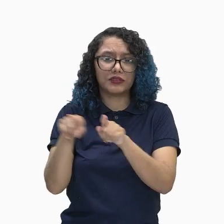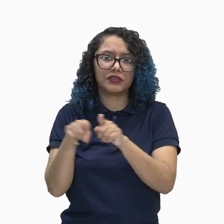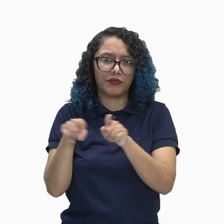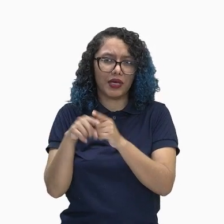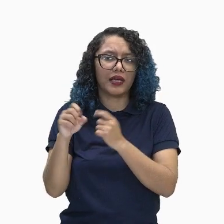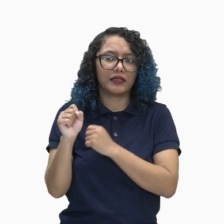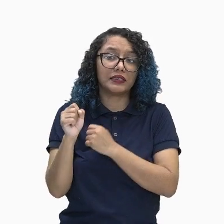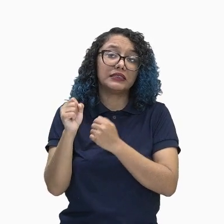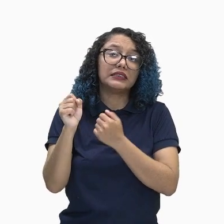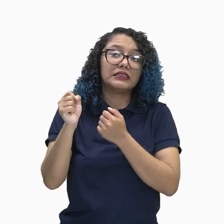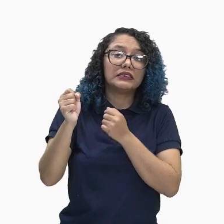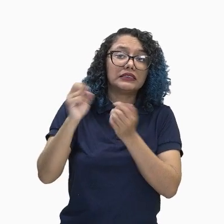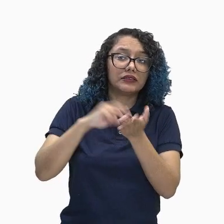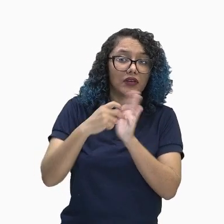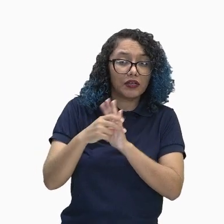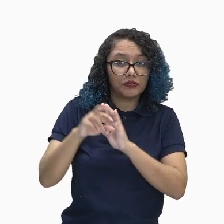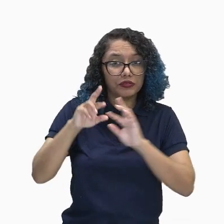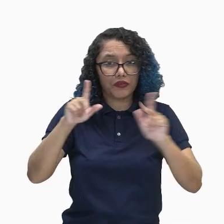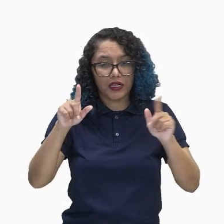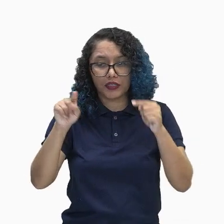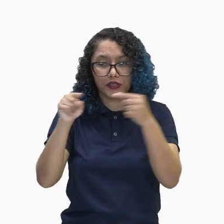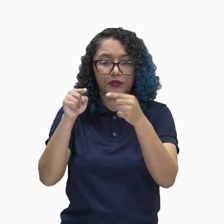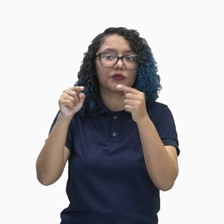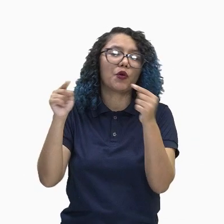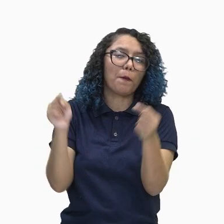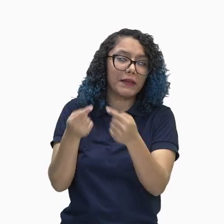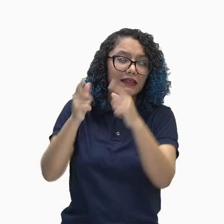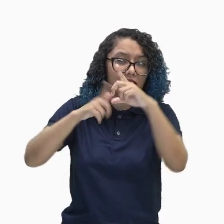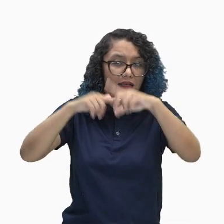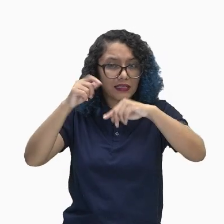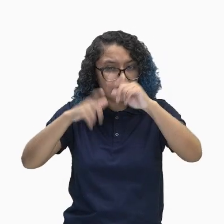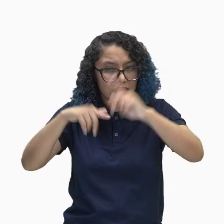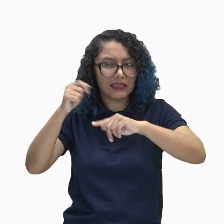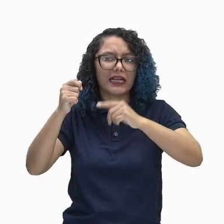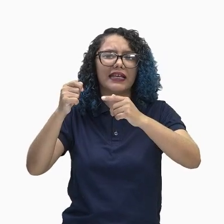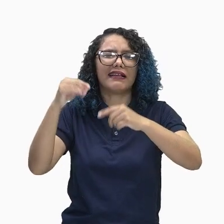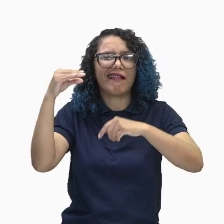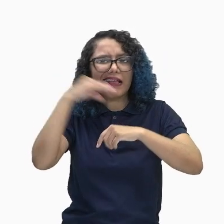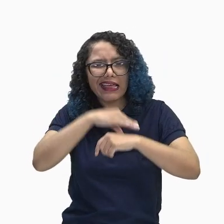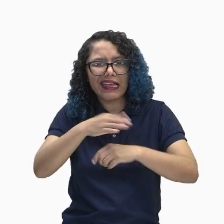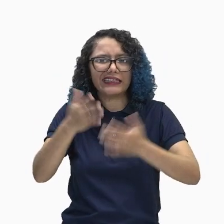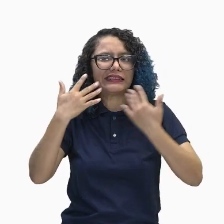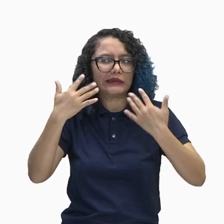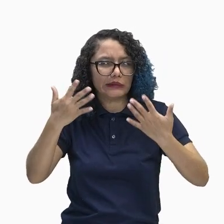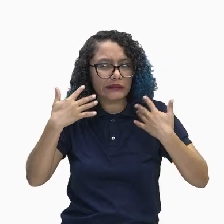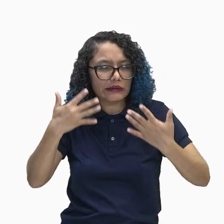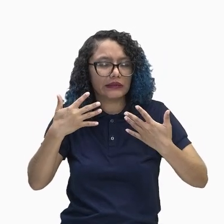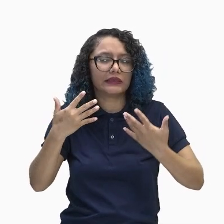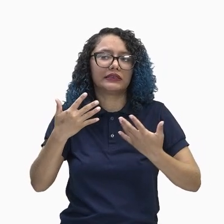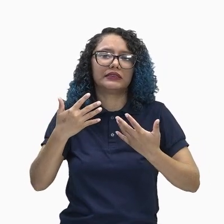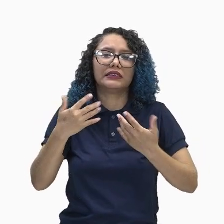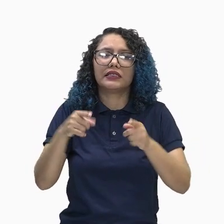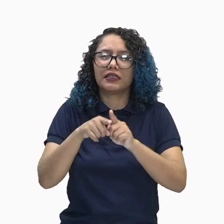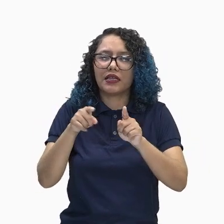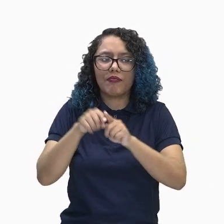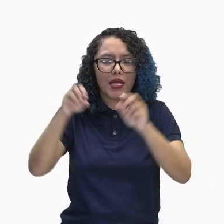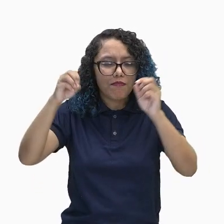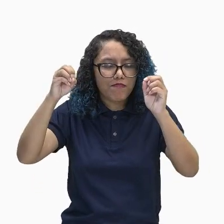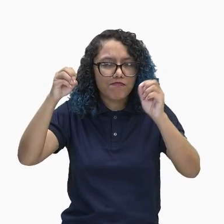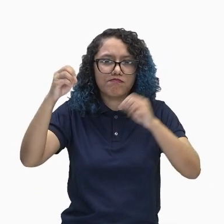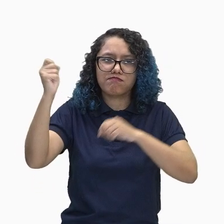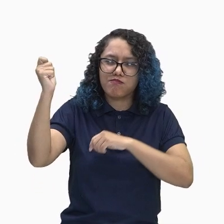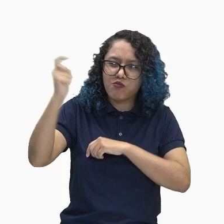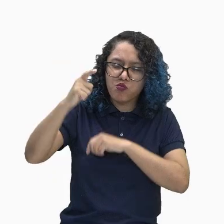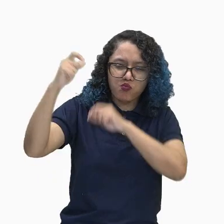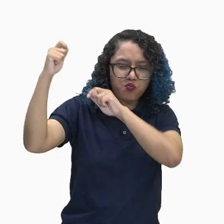sol, ele é uma estrela, né, que emana quentura, né, que ilumina o dia. E